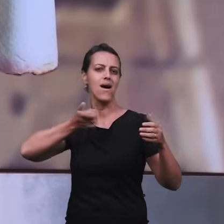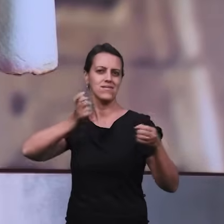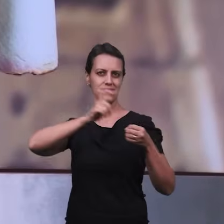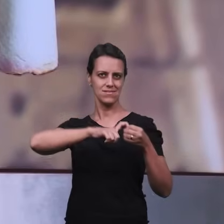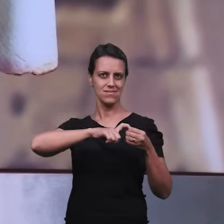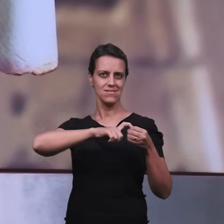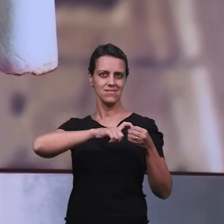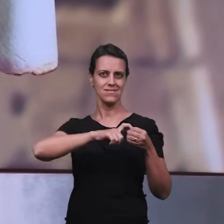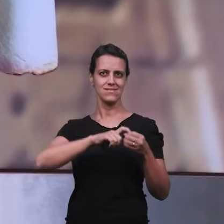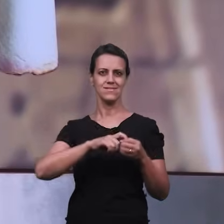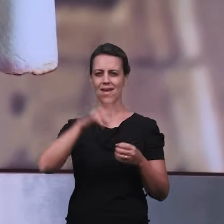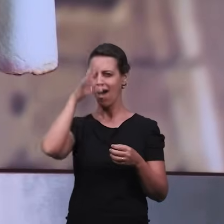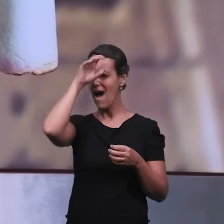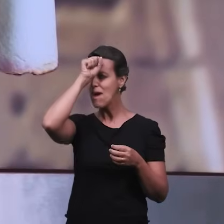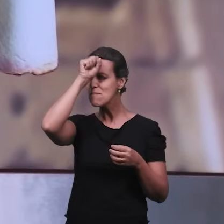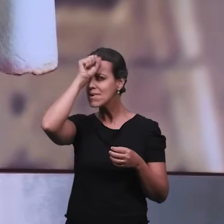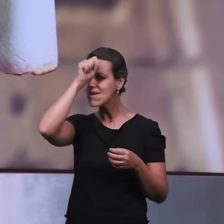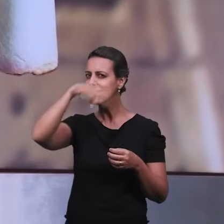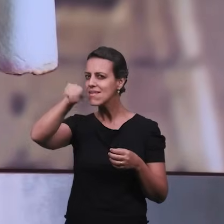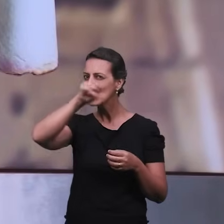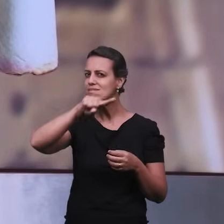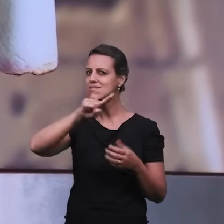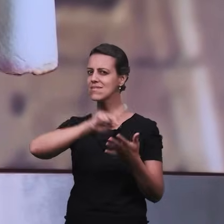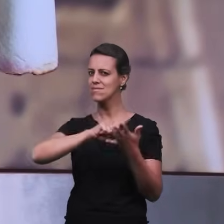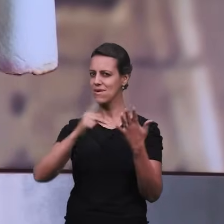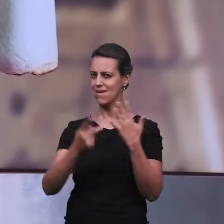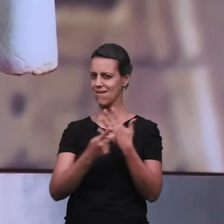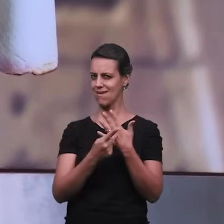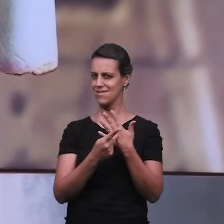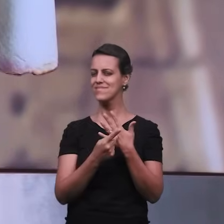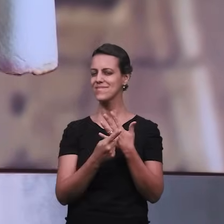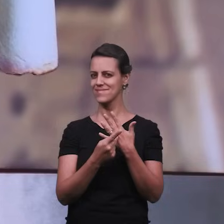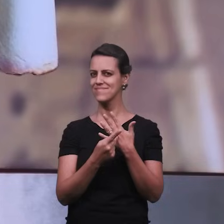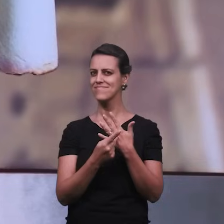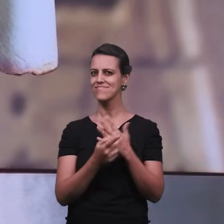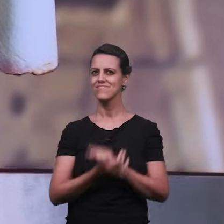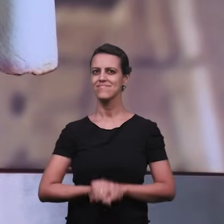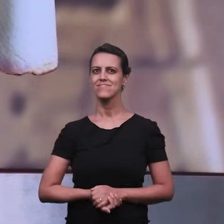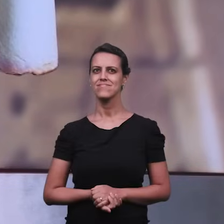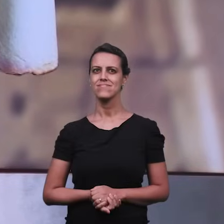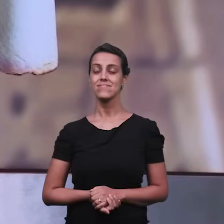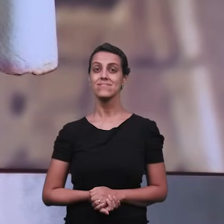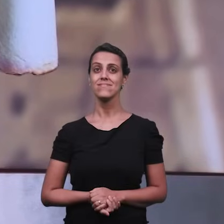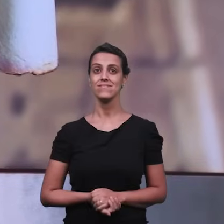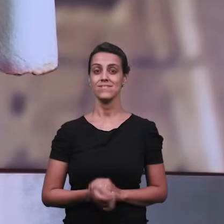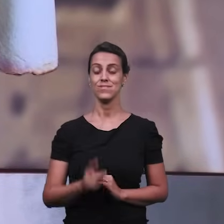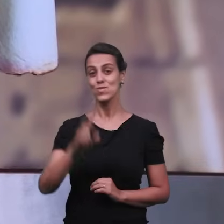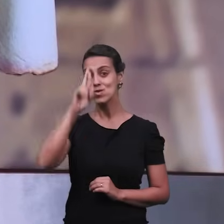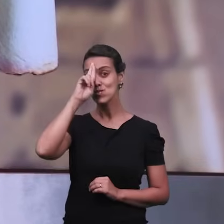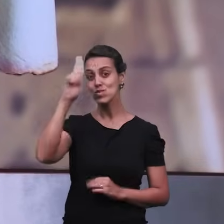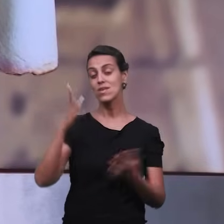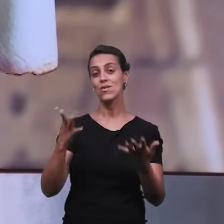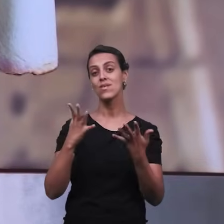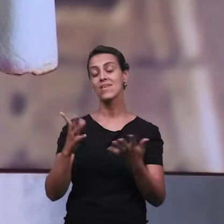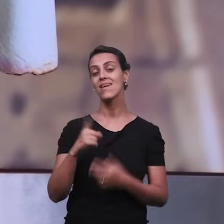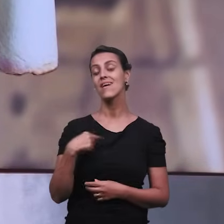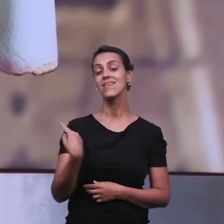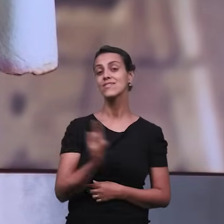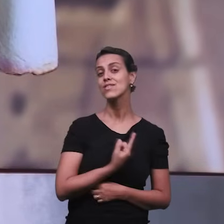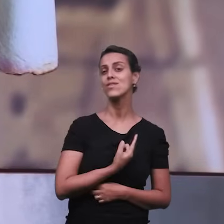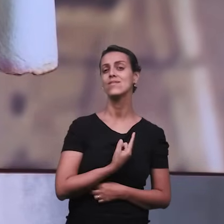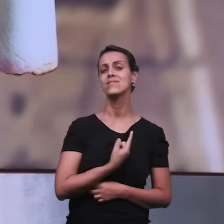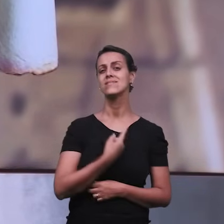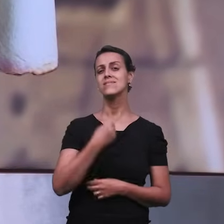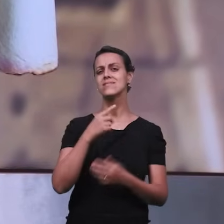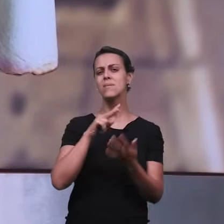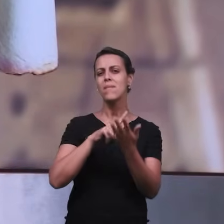pois, esta parábola da figueira. Então, olha aí, o Senhor quer que nós aprendamos essa parábola. Então,